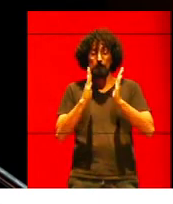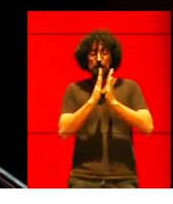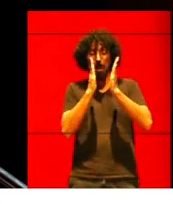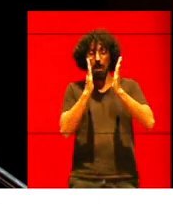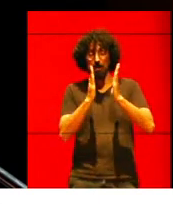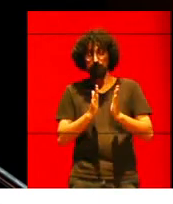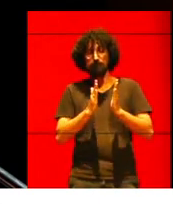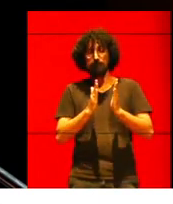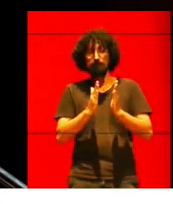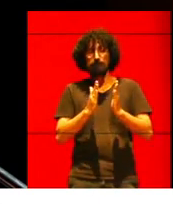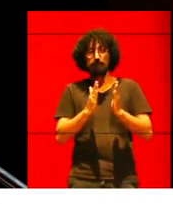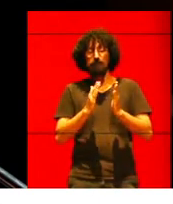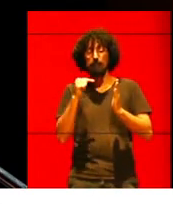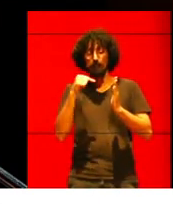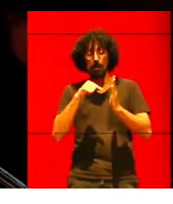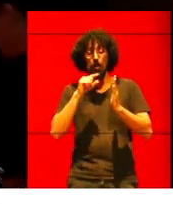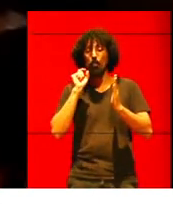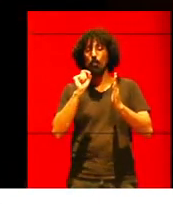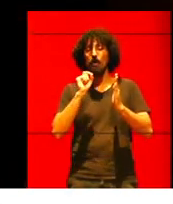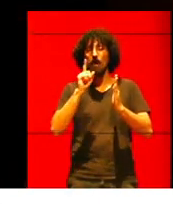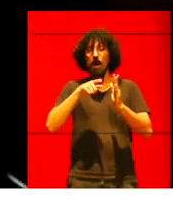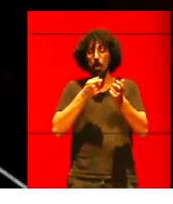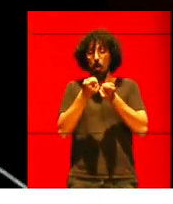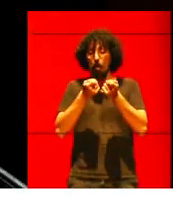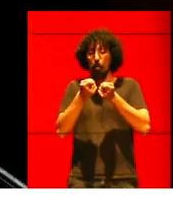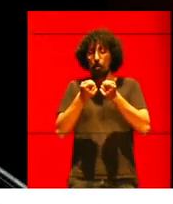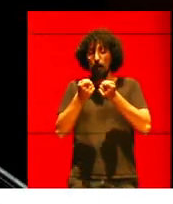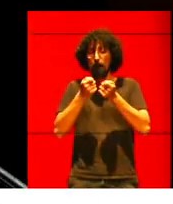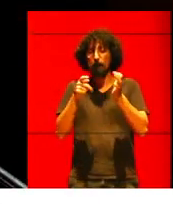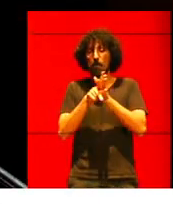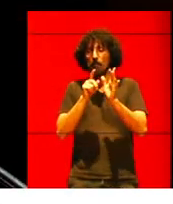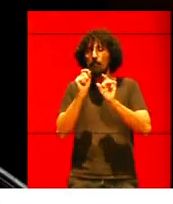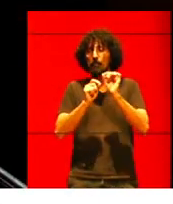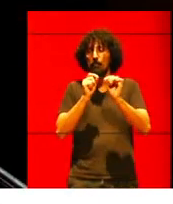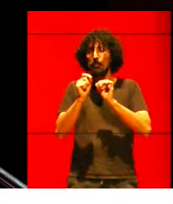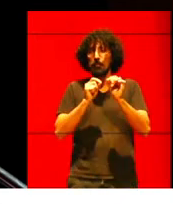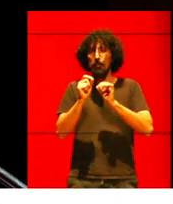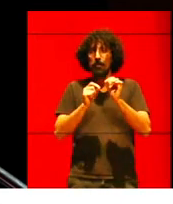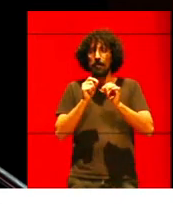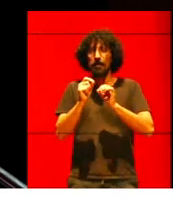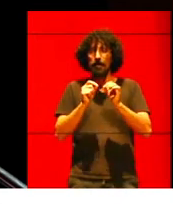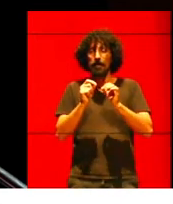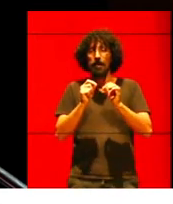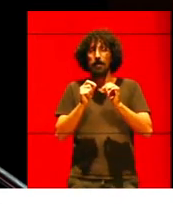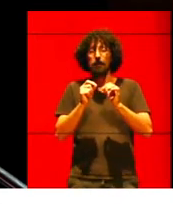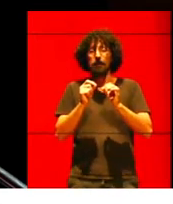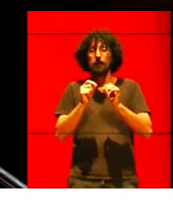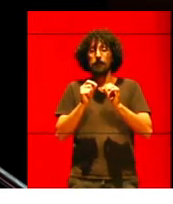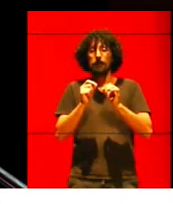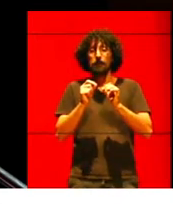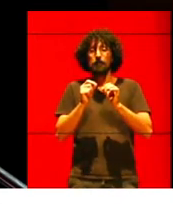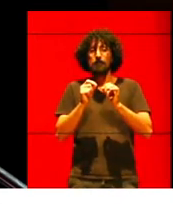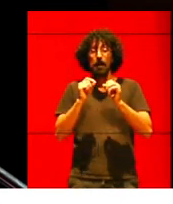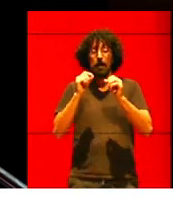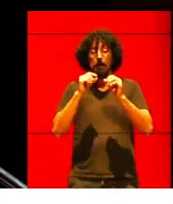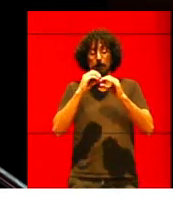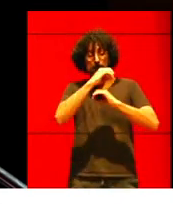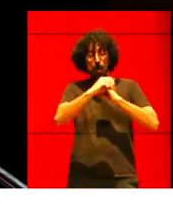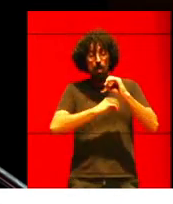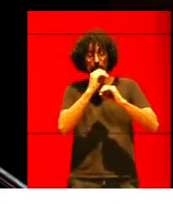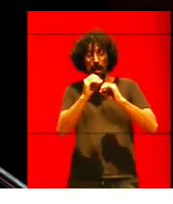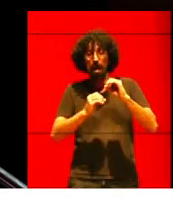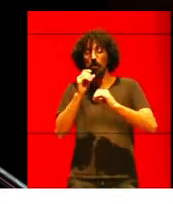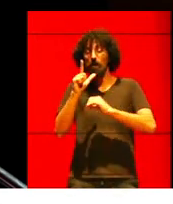certo? E esses impactos, eles são controlados através dessa deposição das moléculas de